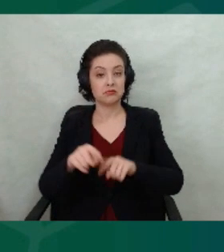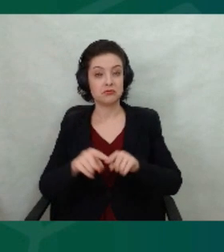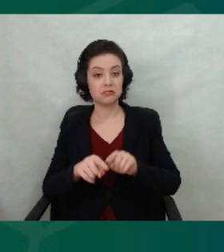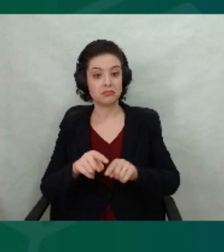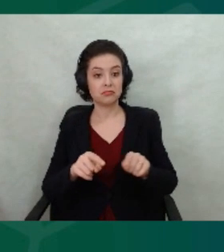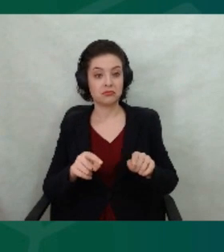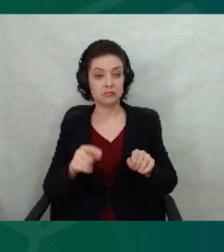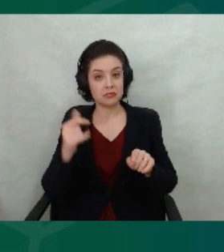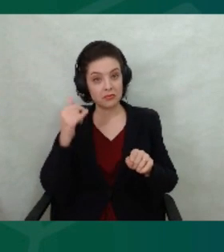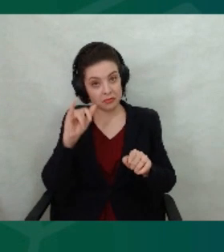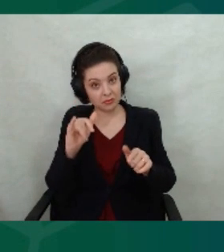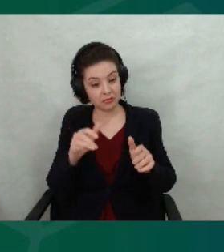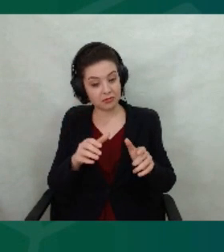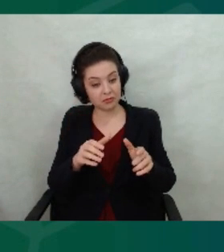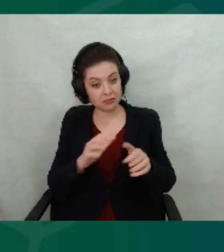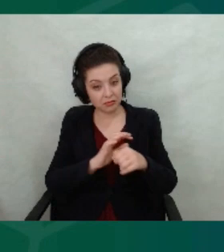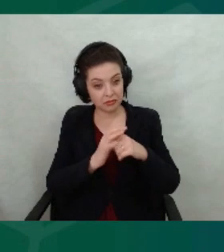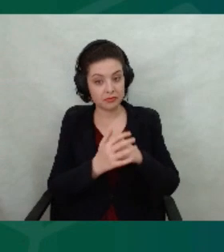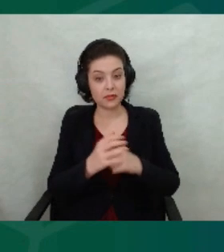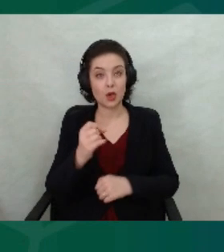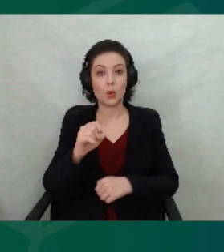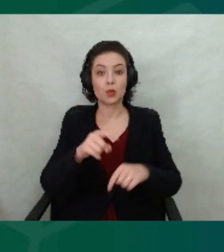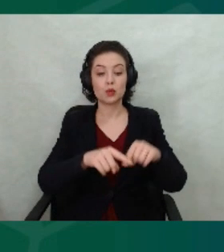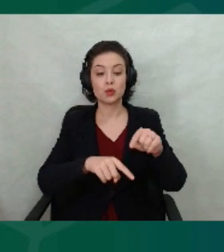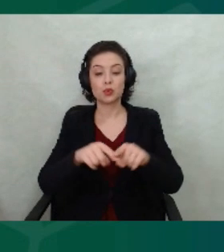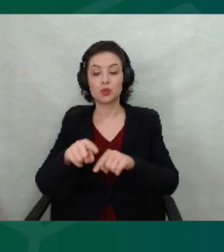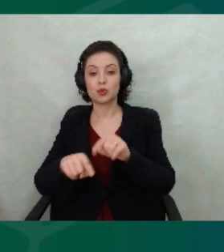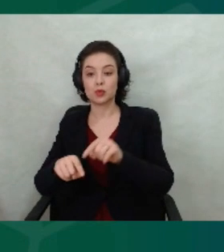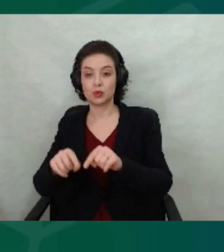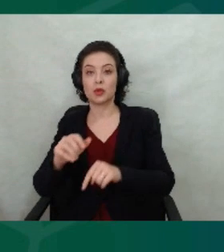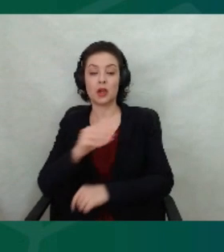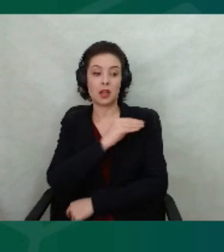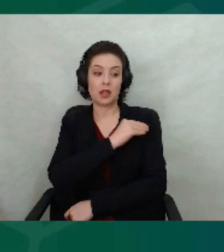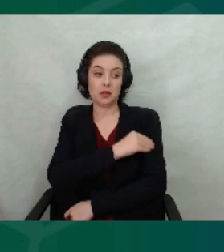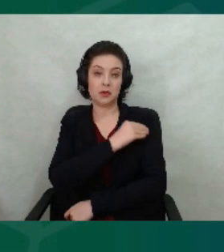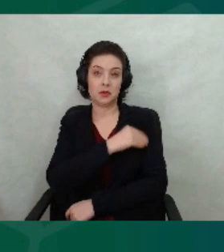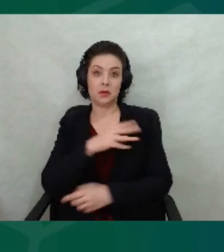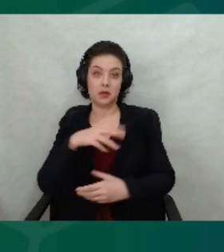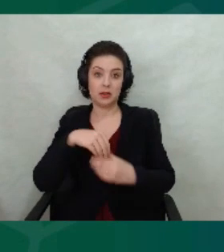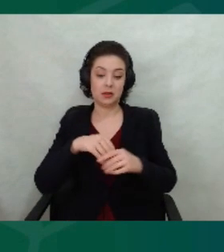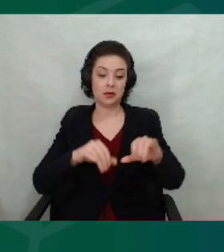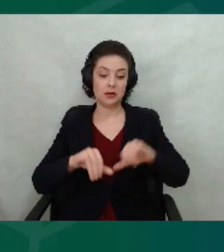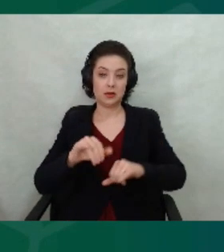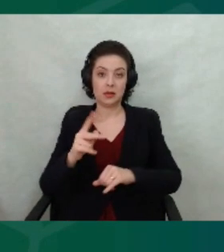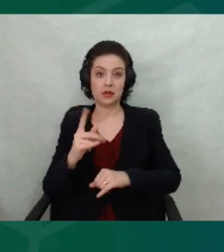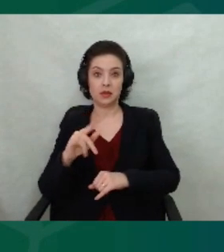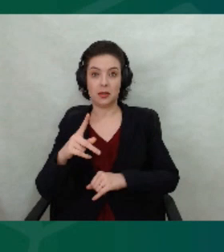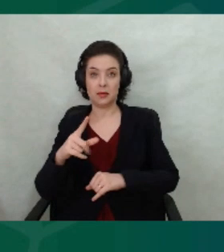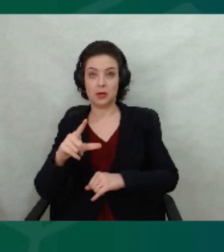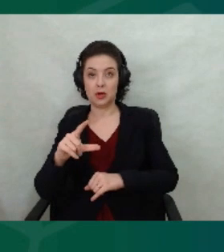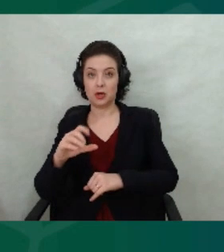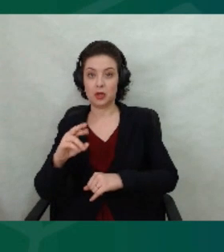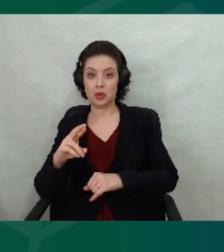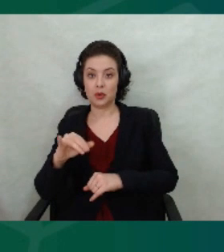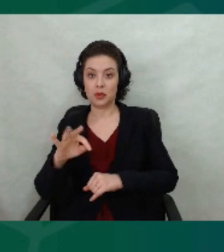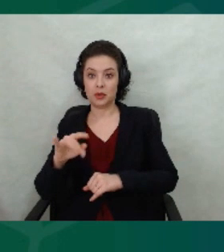foram testados 8 produtos à base de álcool e hipoclorito, que foram utilizados em superfícies, e o